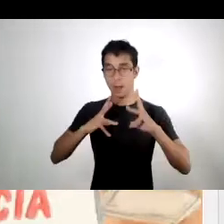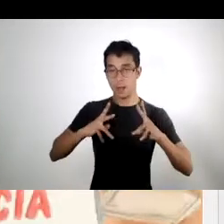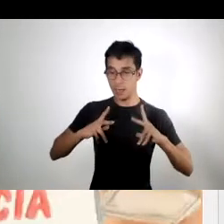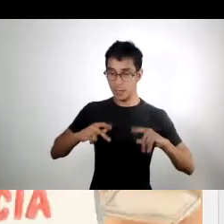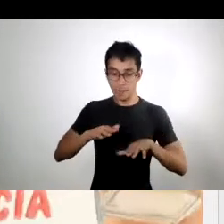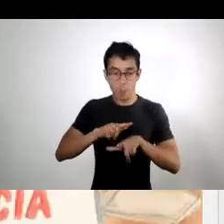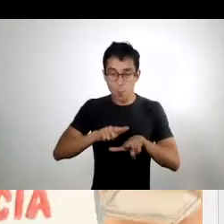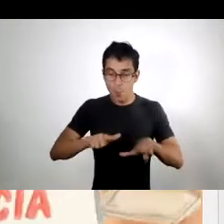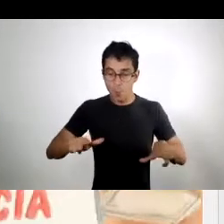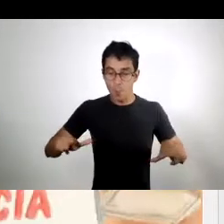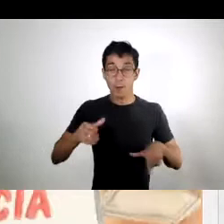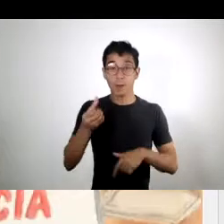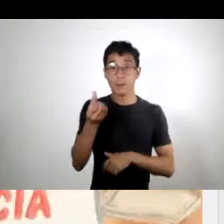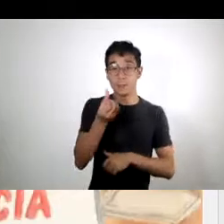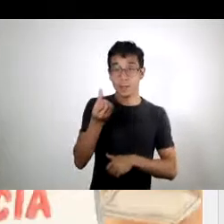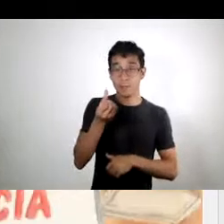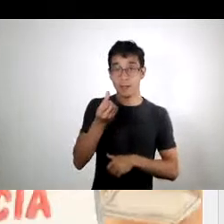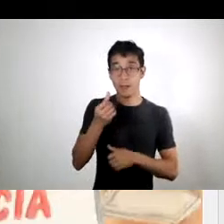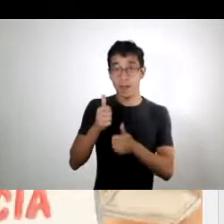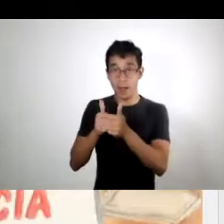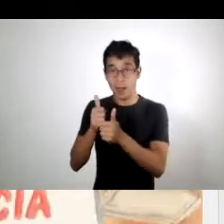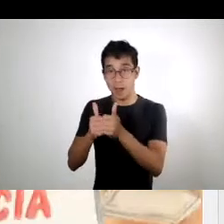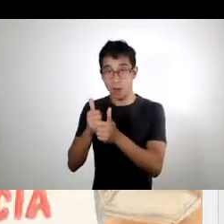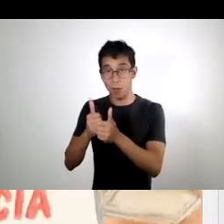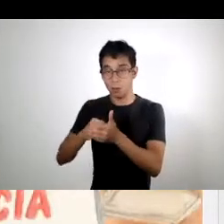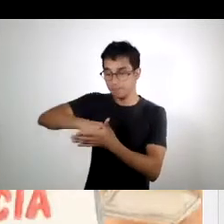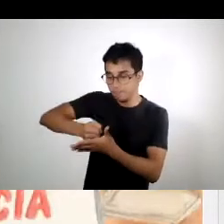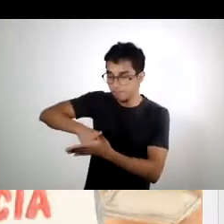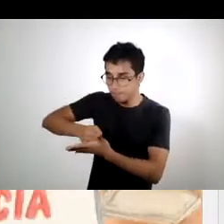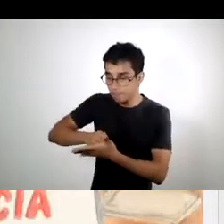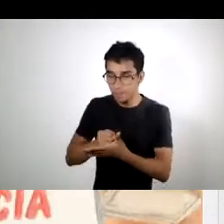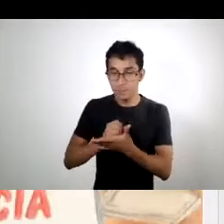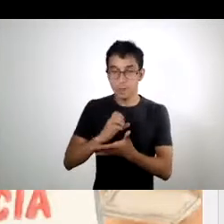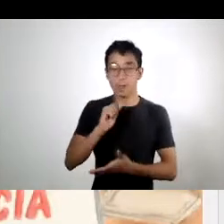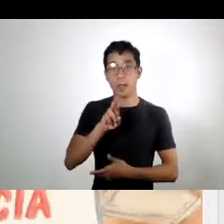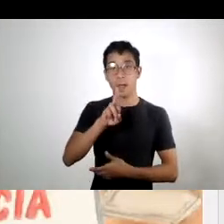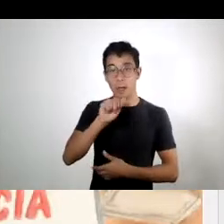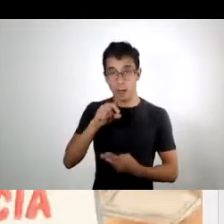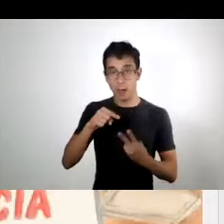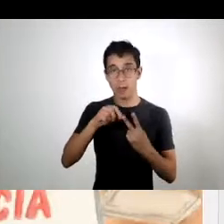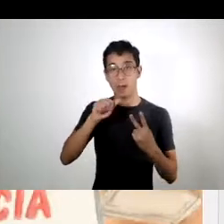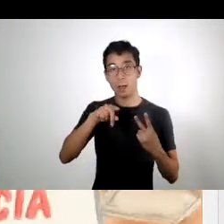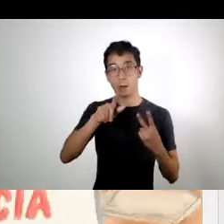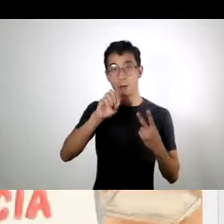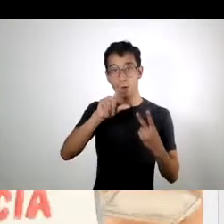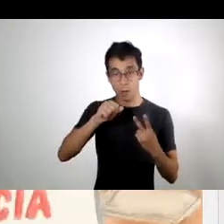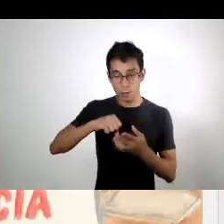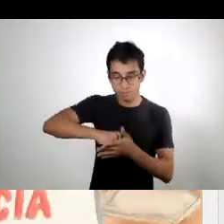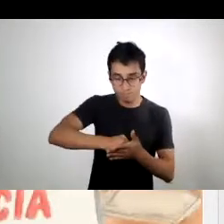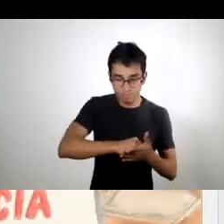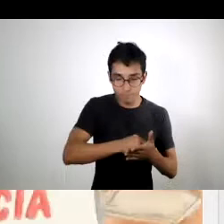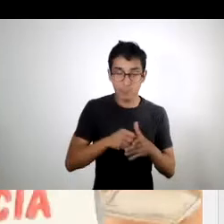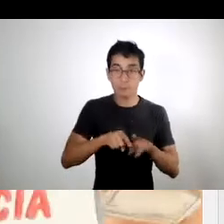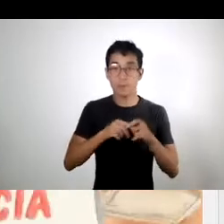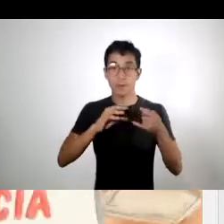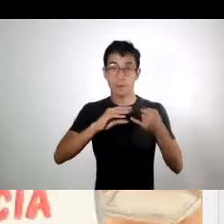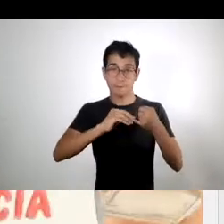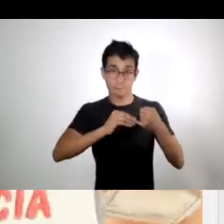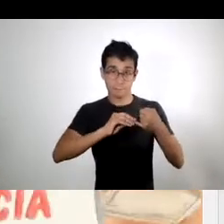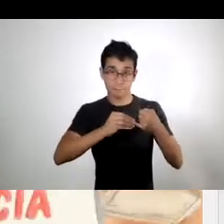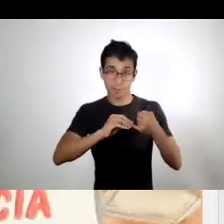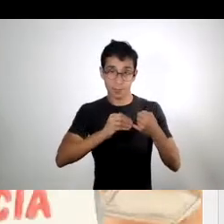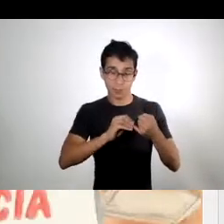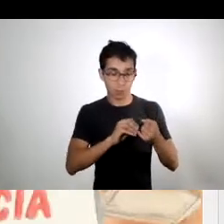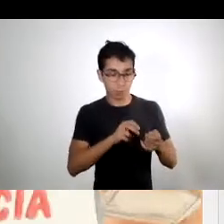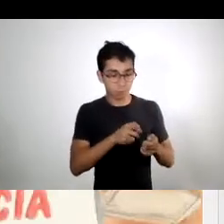socaram arroz, arrancaram cará Angola, debulharam o feijão pardinho, prepararam